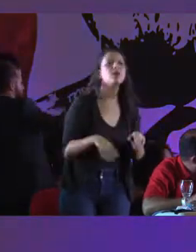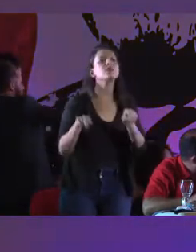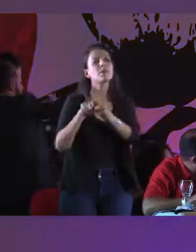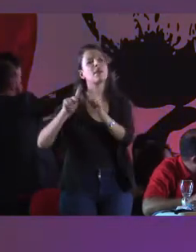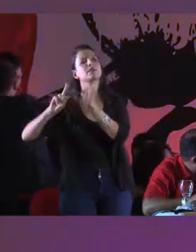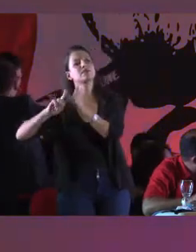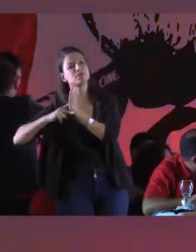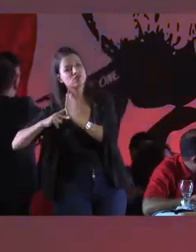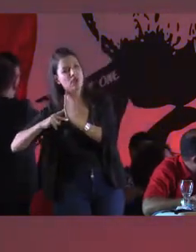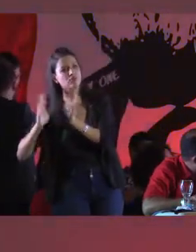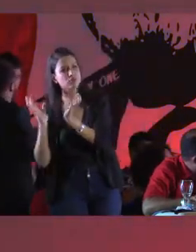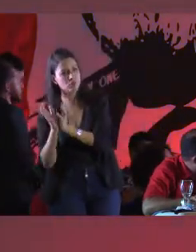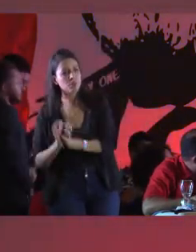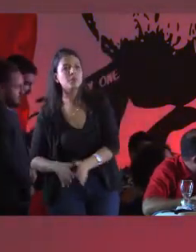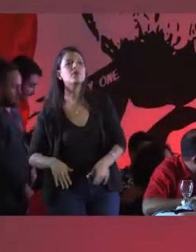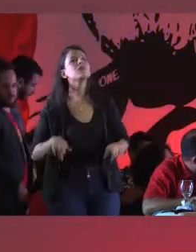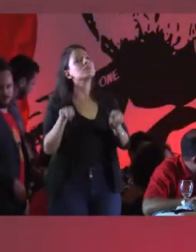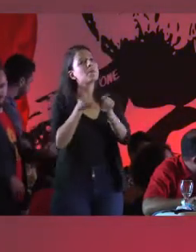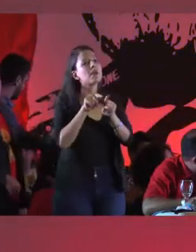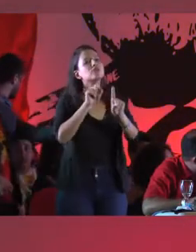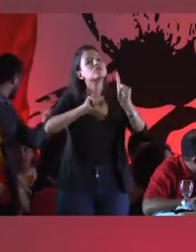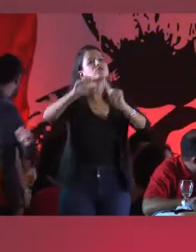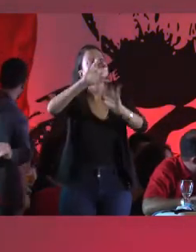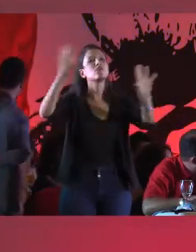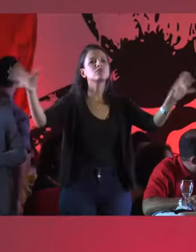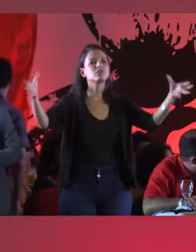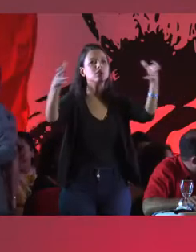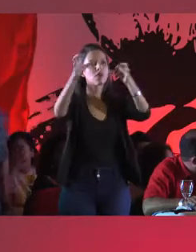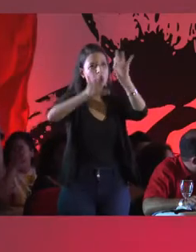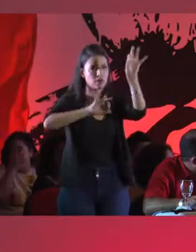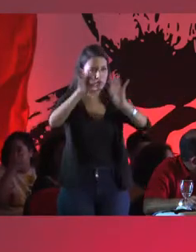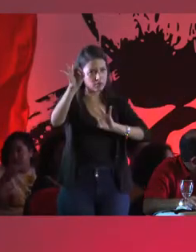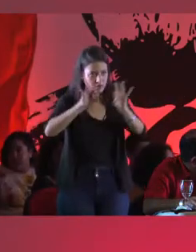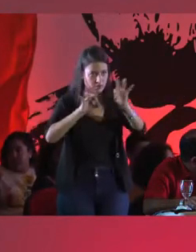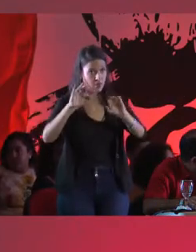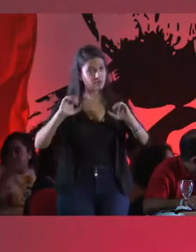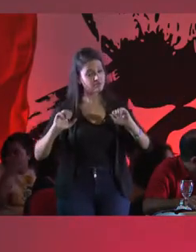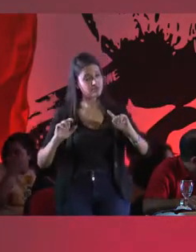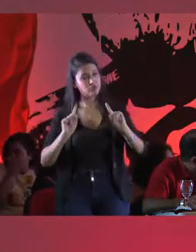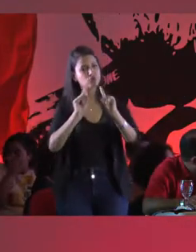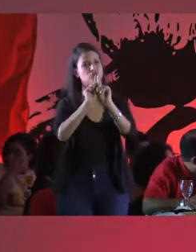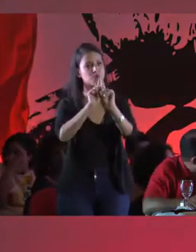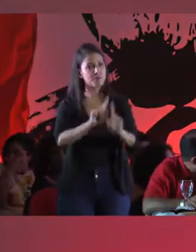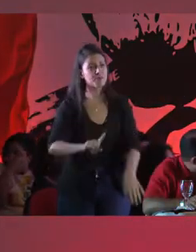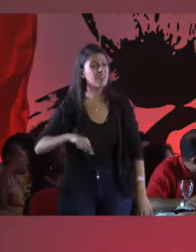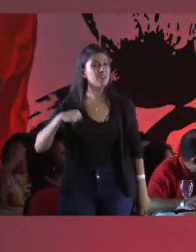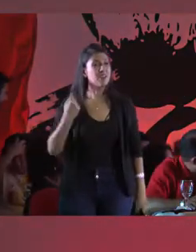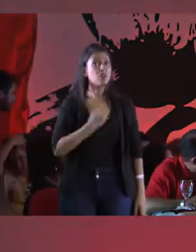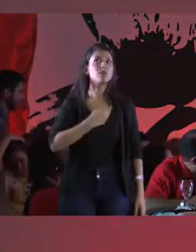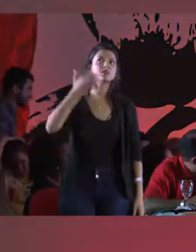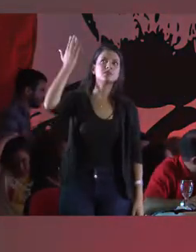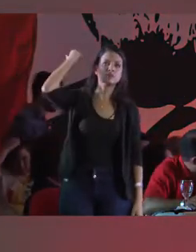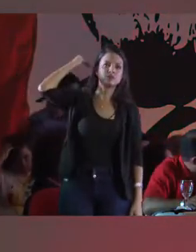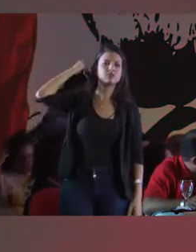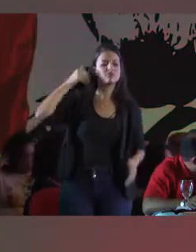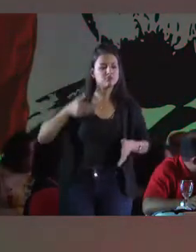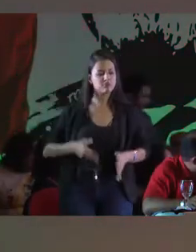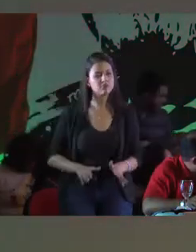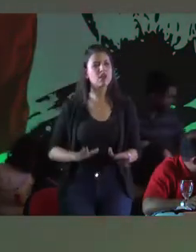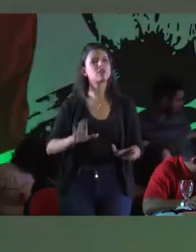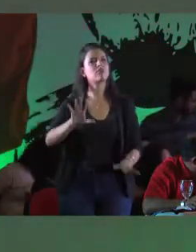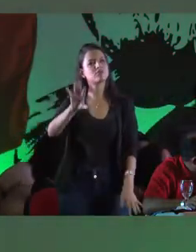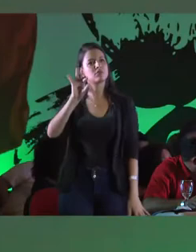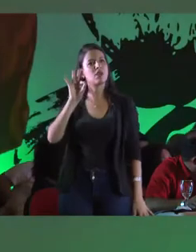sindicatos, junto com a sociedade organizada. É fazer aquilo que nos propusemos quando nascemos.